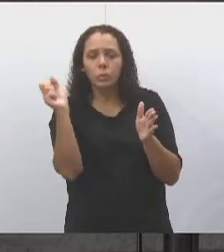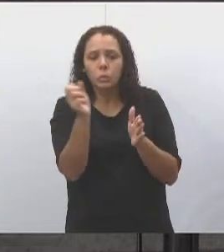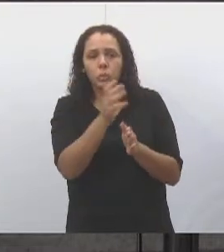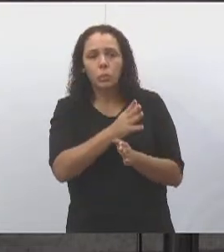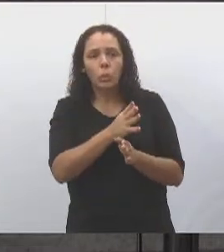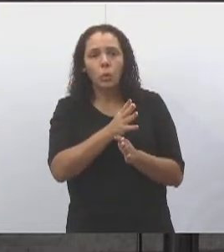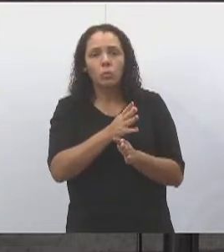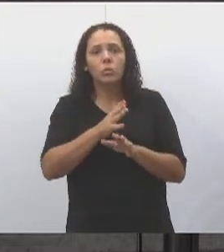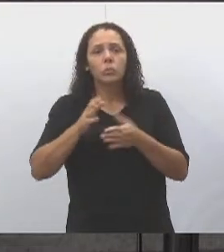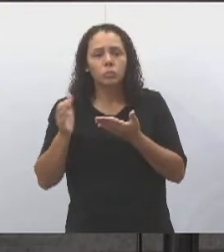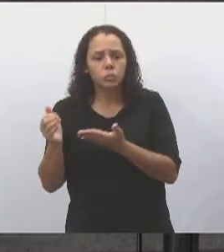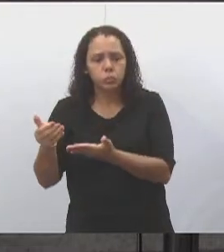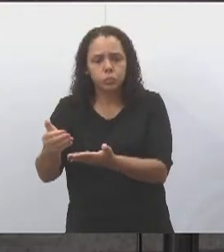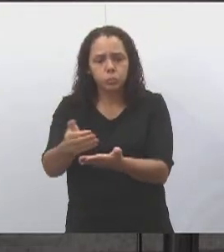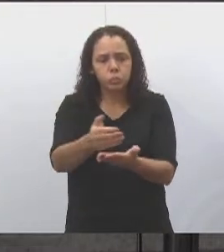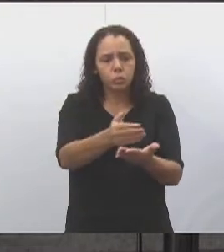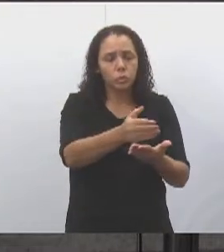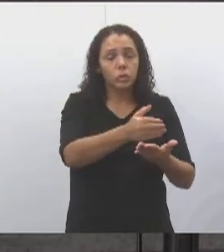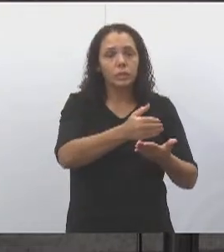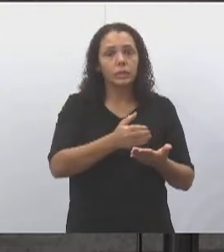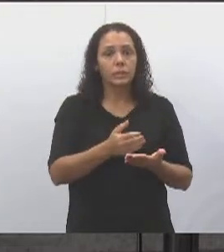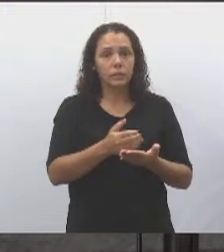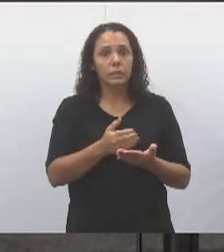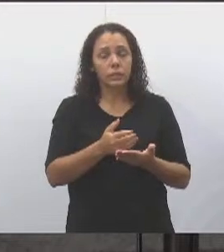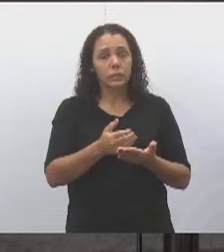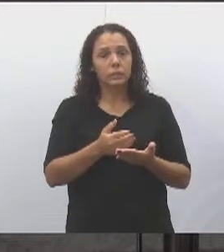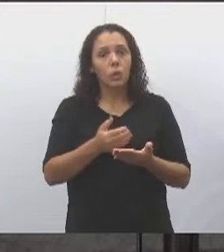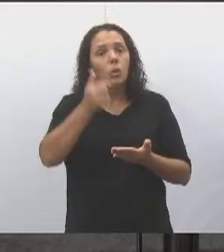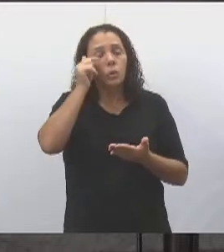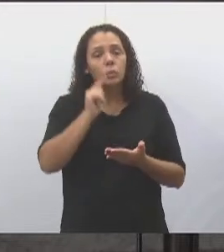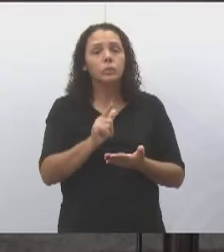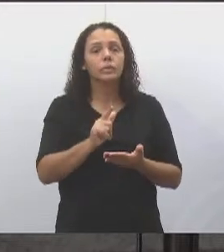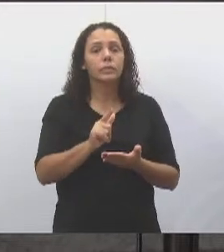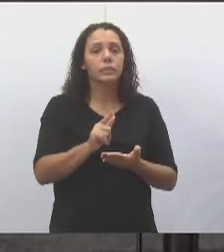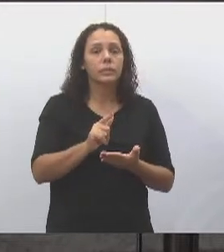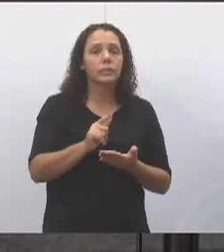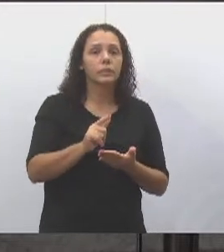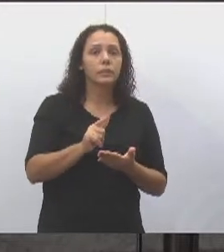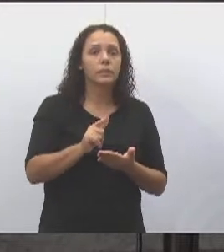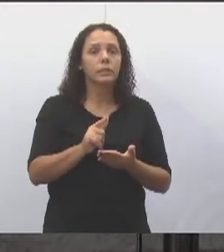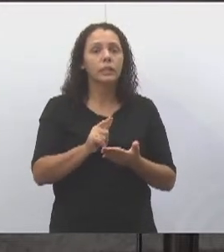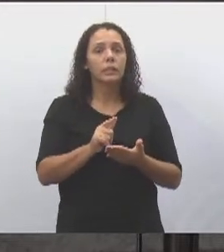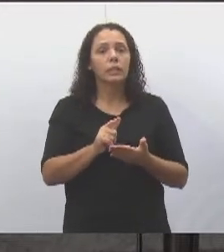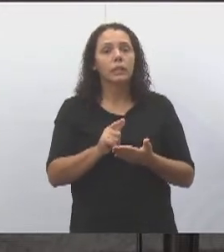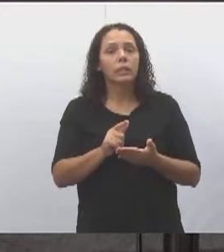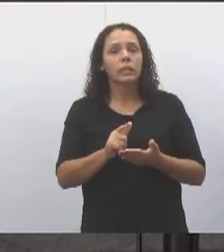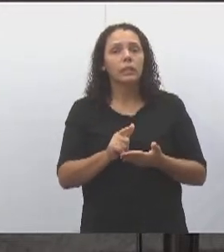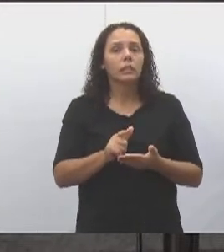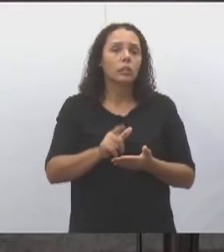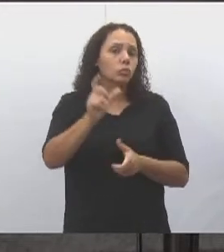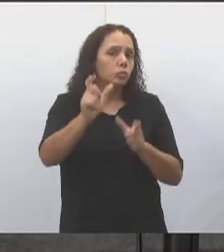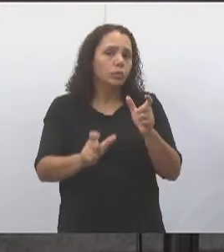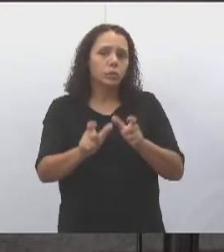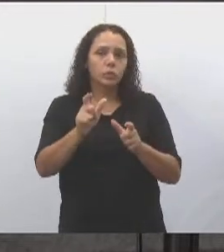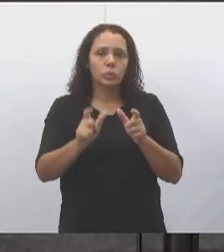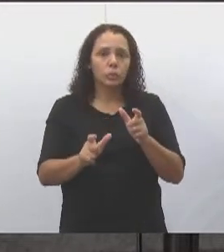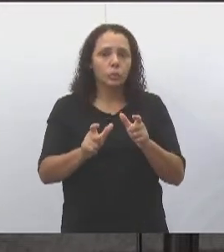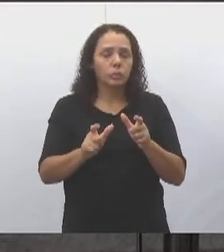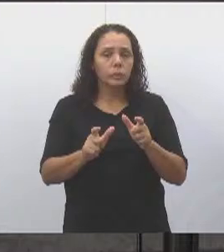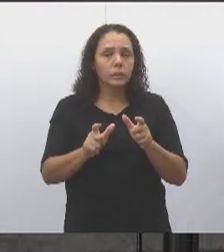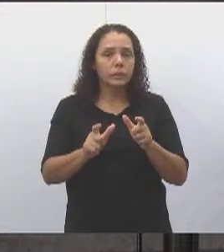termos de arrecadação com contribuições previdenciárias, tanto dos servidores,